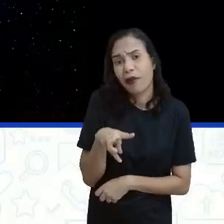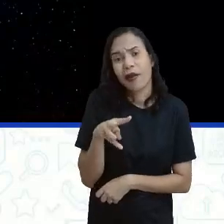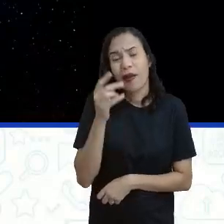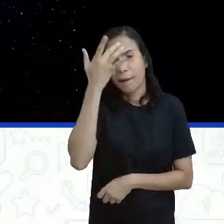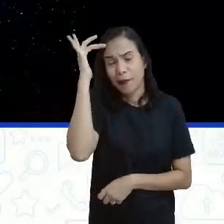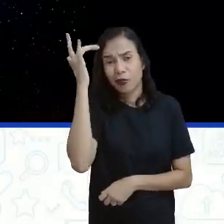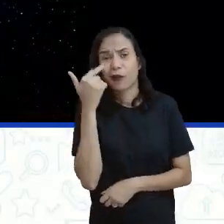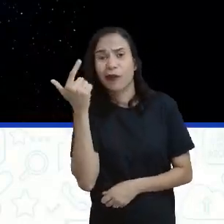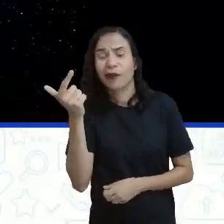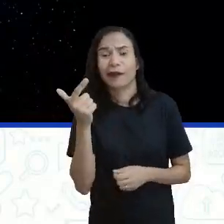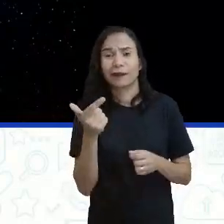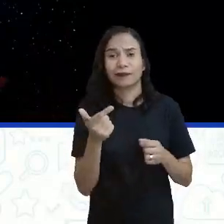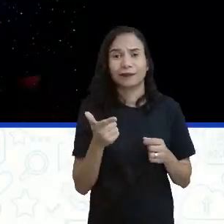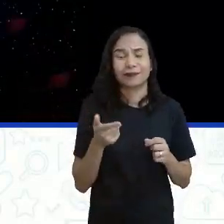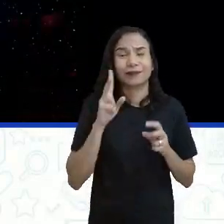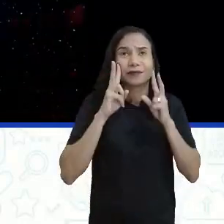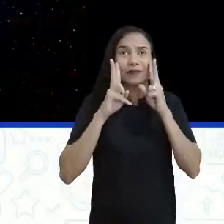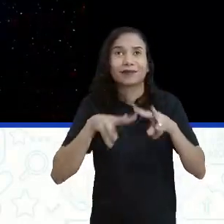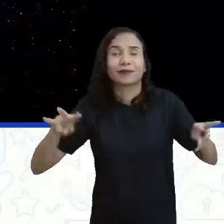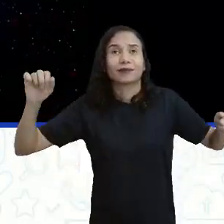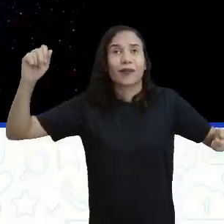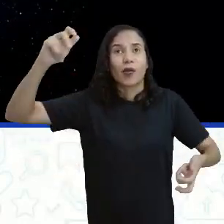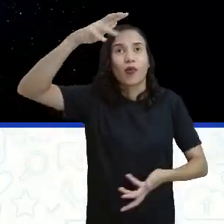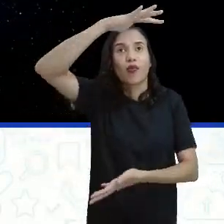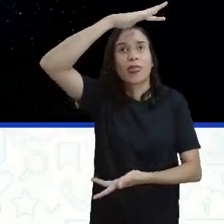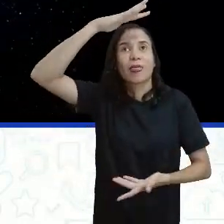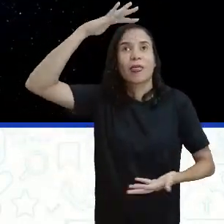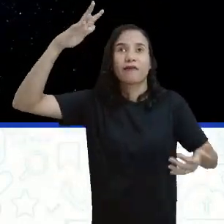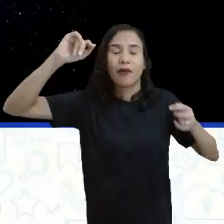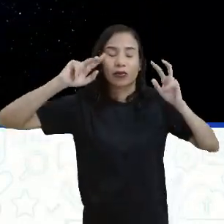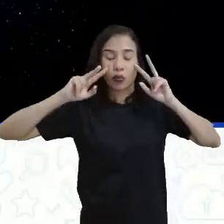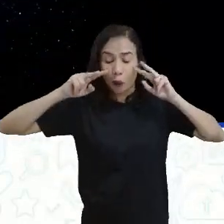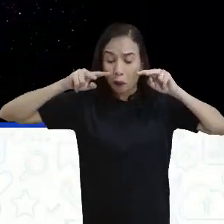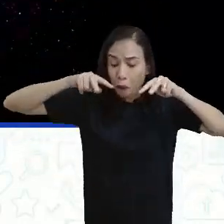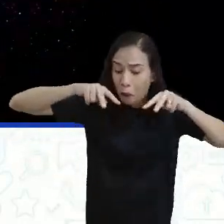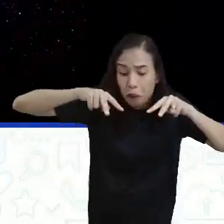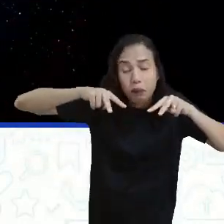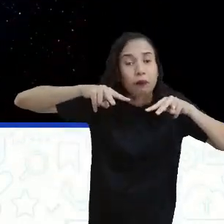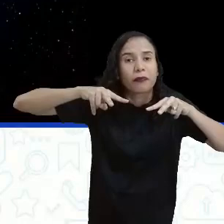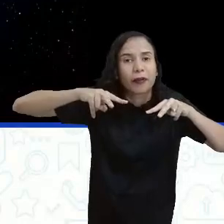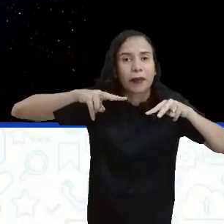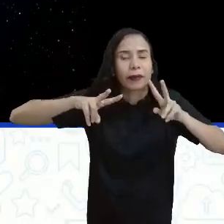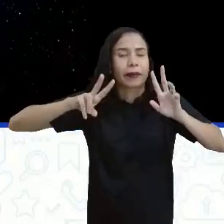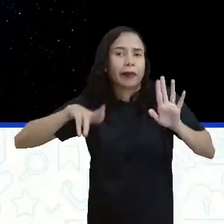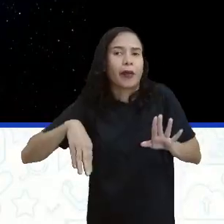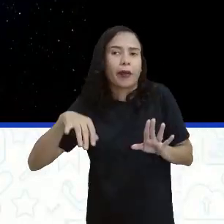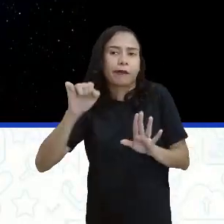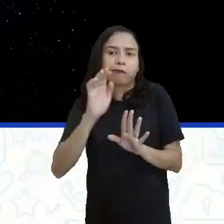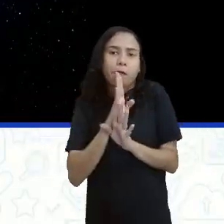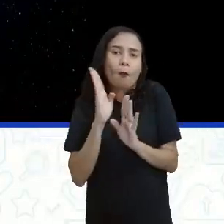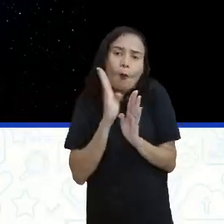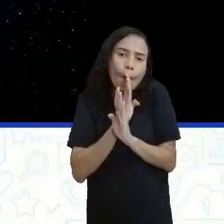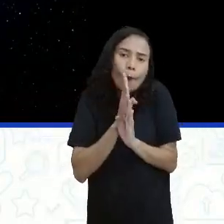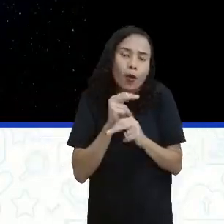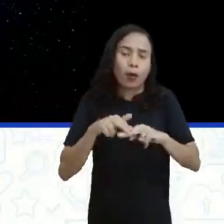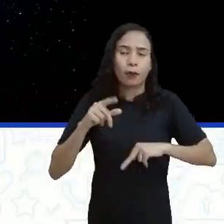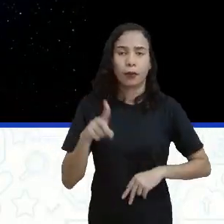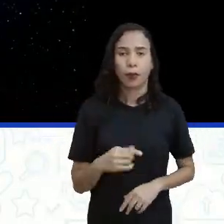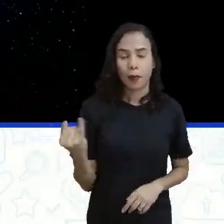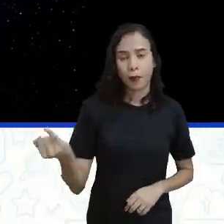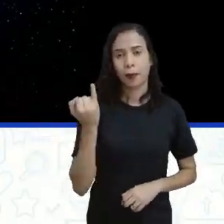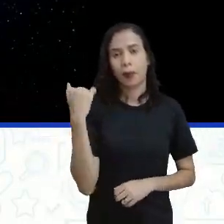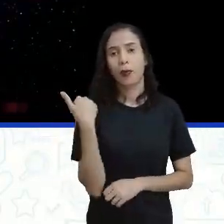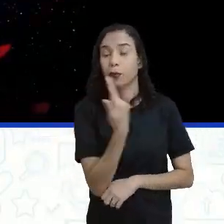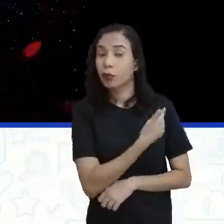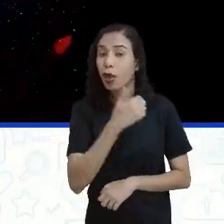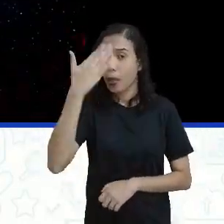lá para o universo, que está vendo a Terra de lá de cima, não enxerga isso, tá? Então, é importante a gente saber que existe,